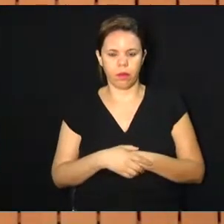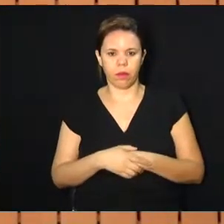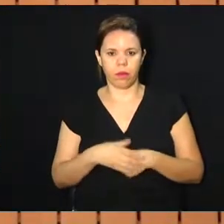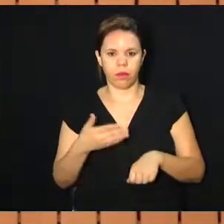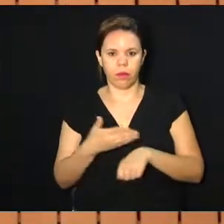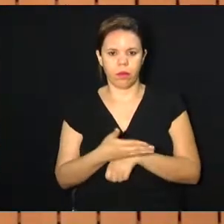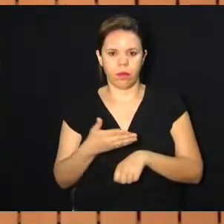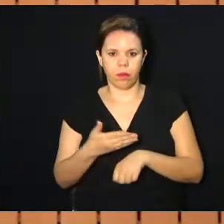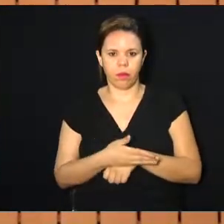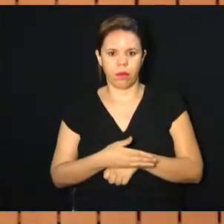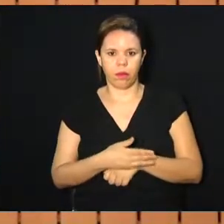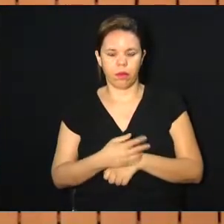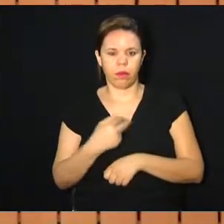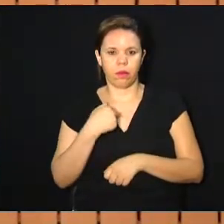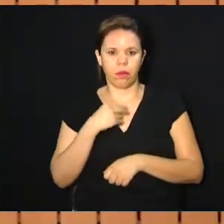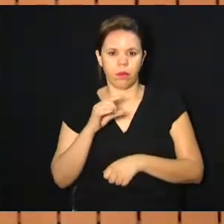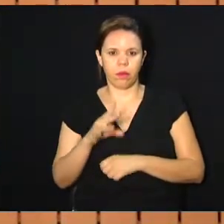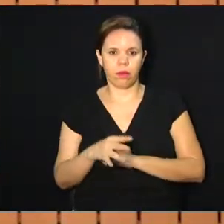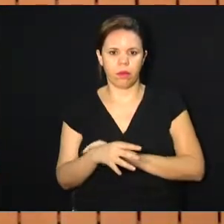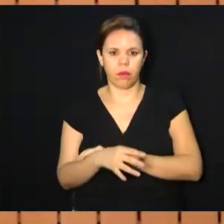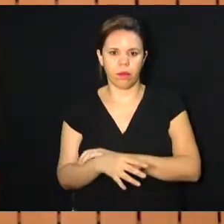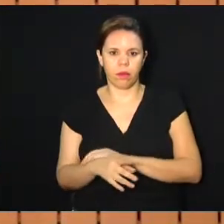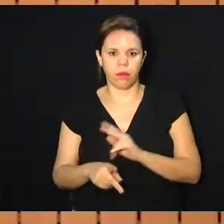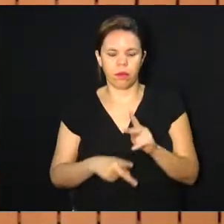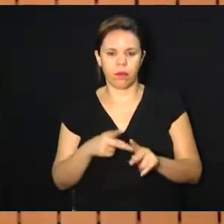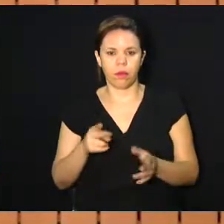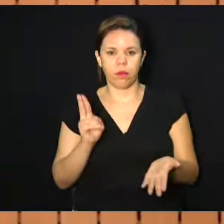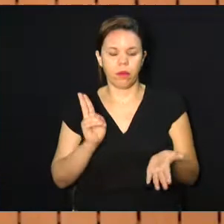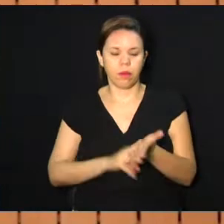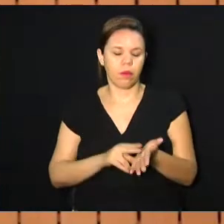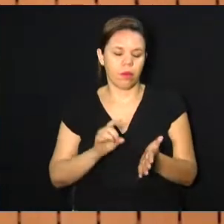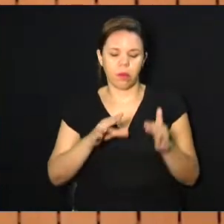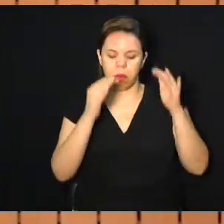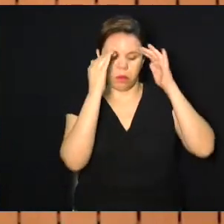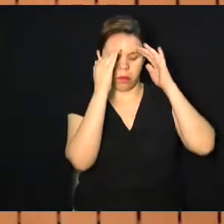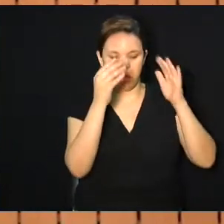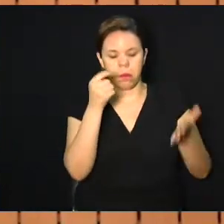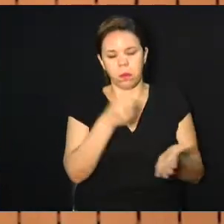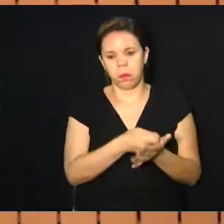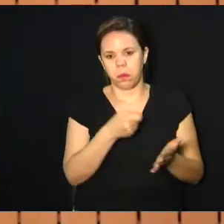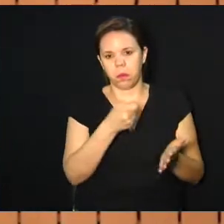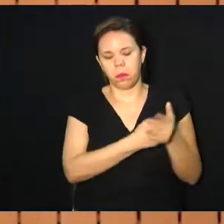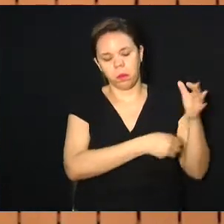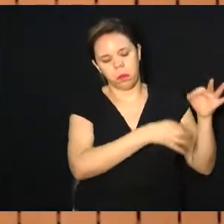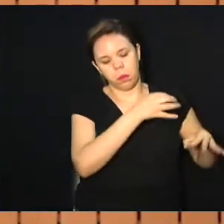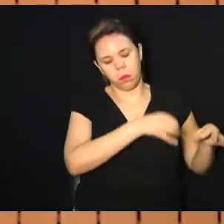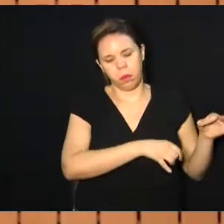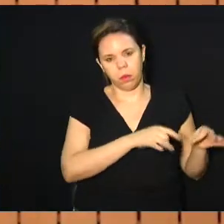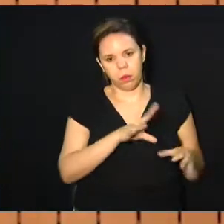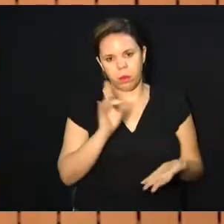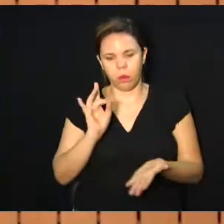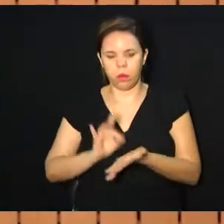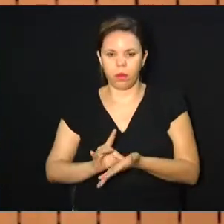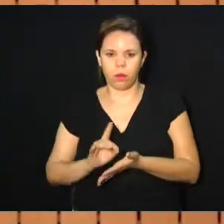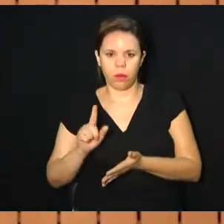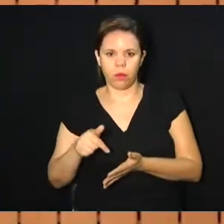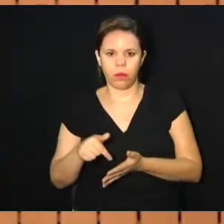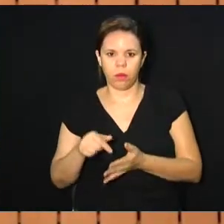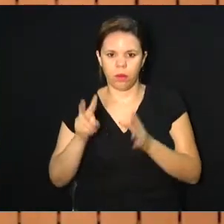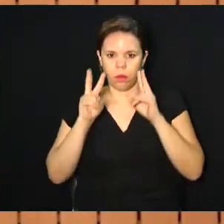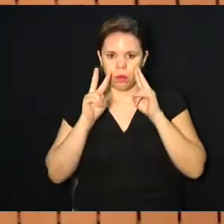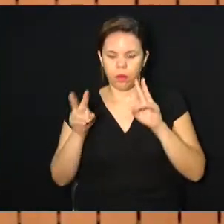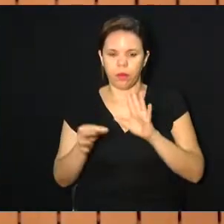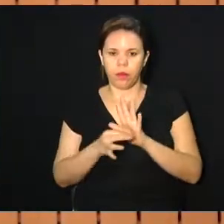participação popular não pode ser apenas uma questão protocolar para cumprir uma obrigação judicial. E, na verdade, essa visão, que é